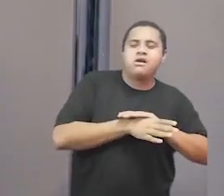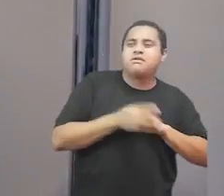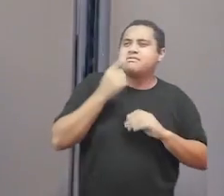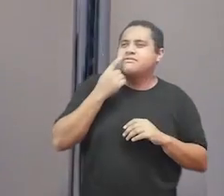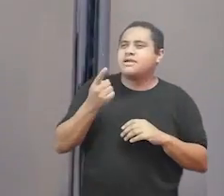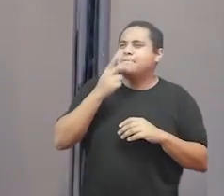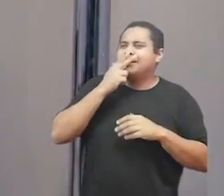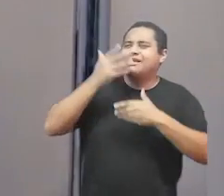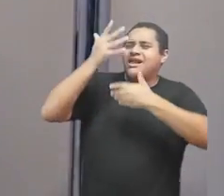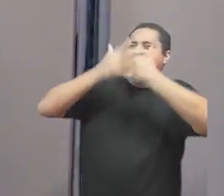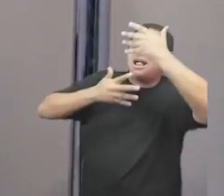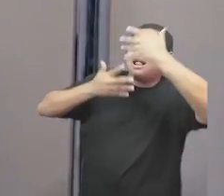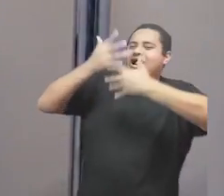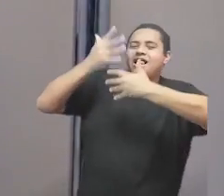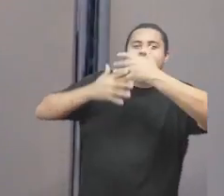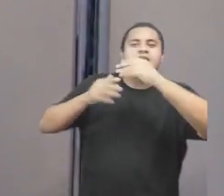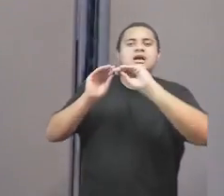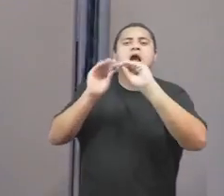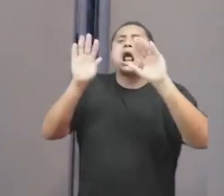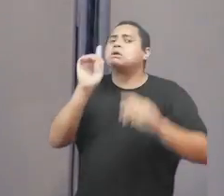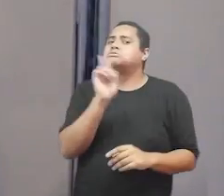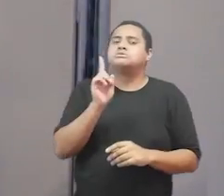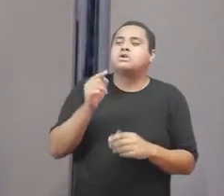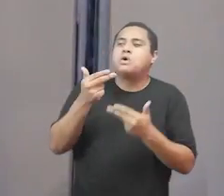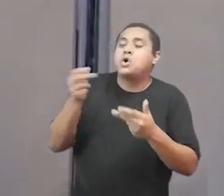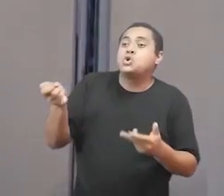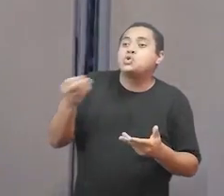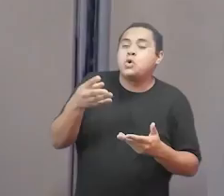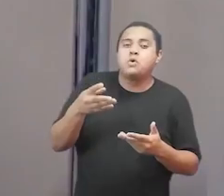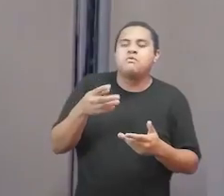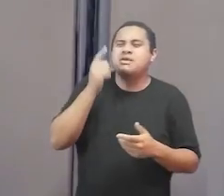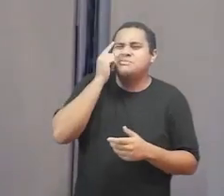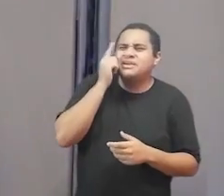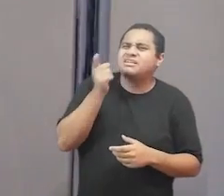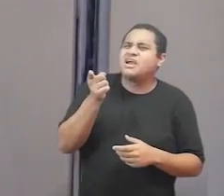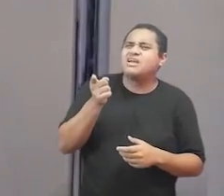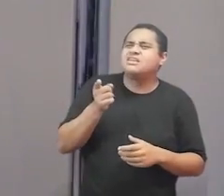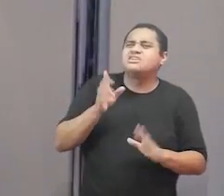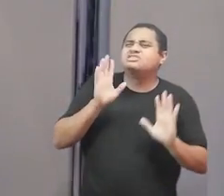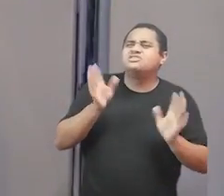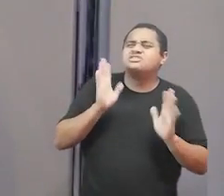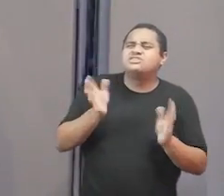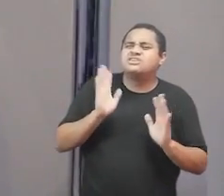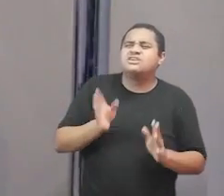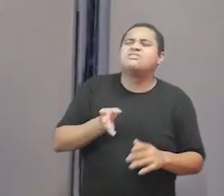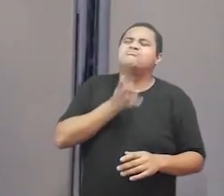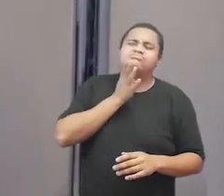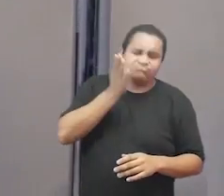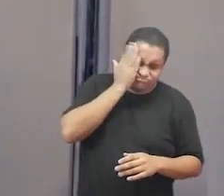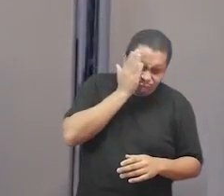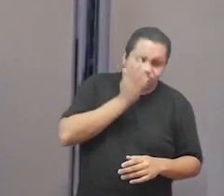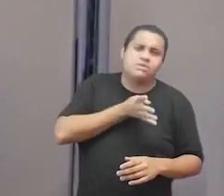velho. Tá com óculos embaçado ali, que vê o novo, mas com óculos do velho, e transforma esse novo no que sempre